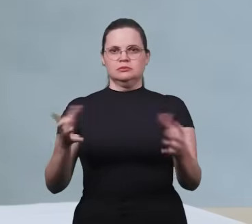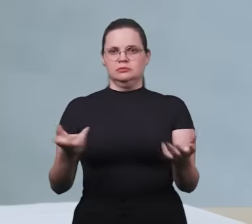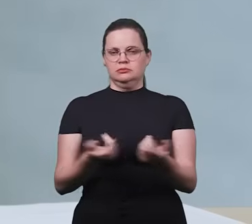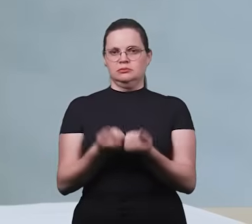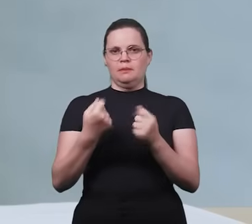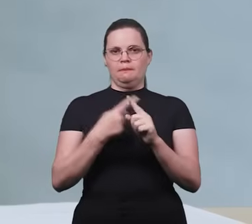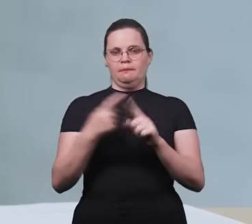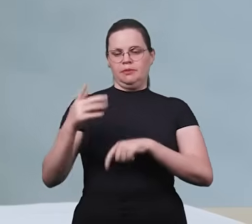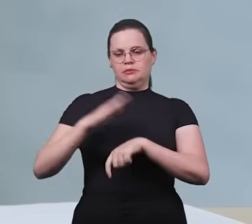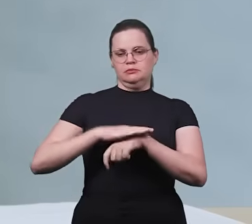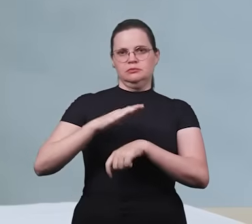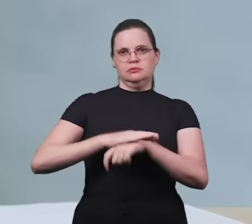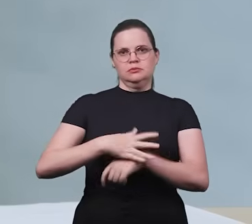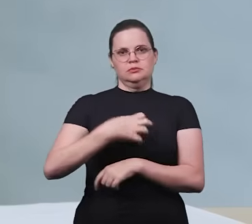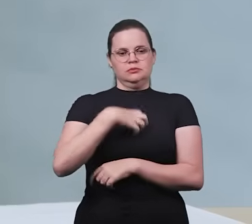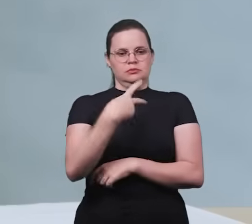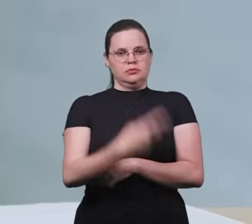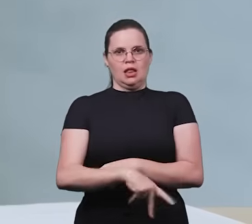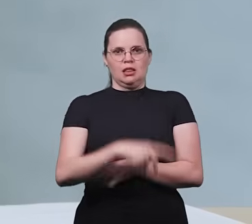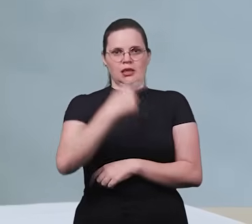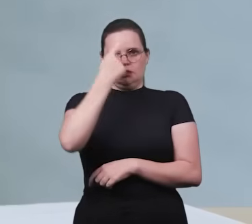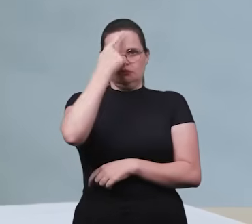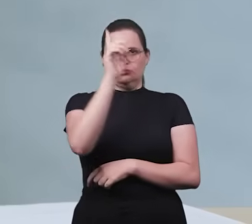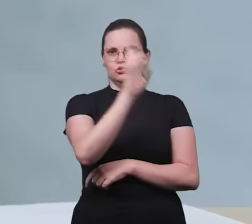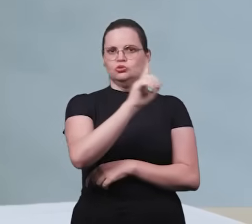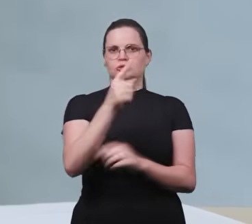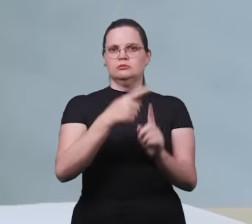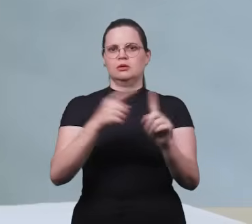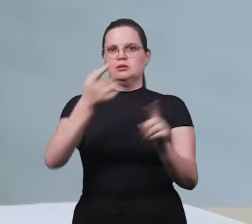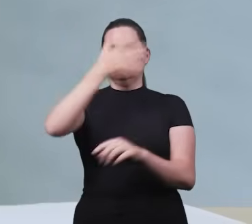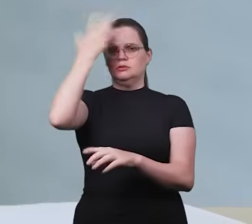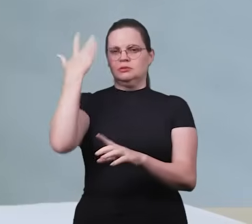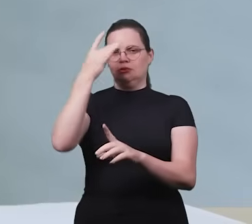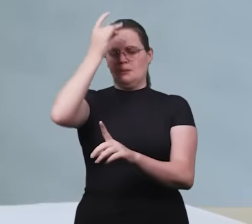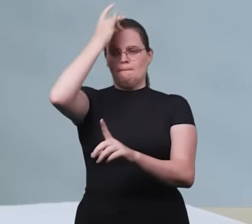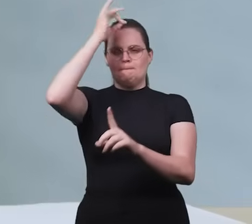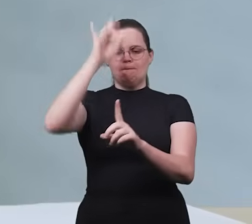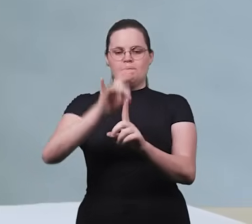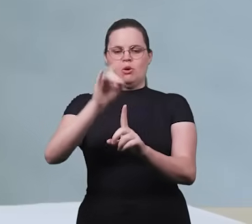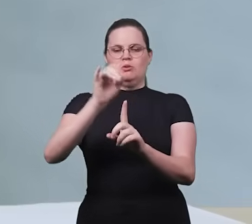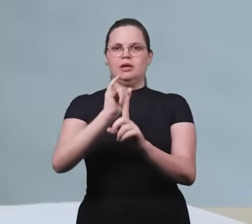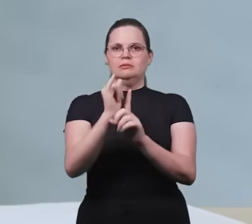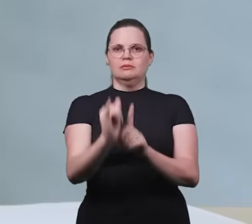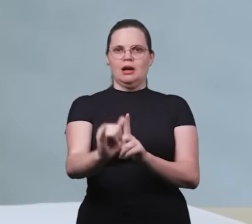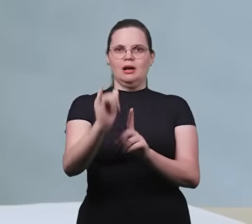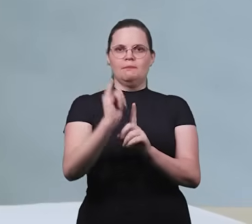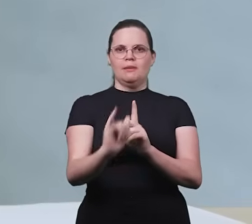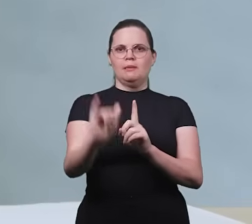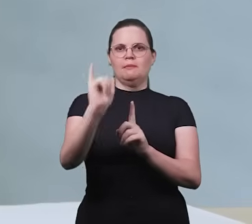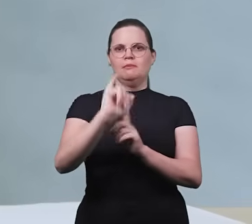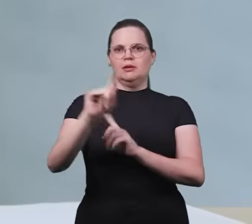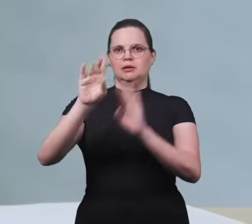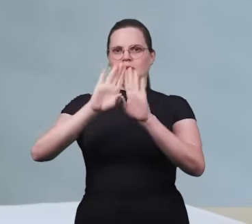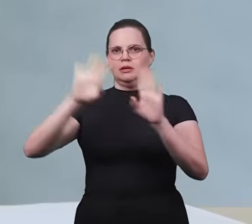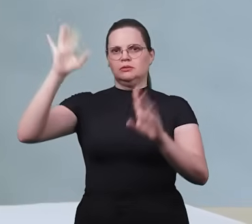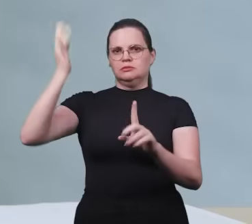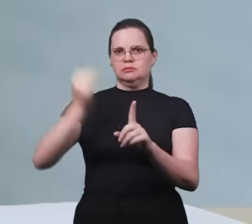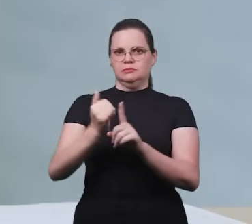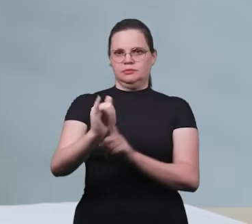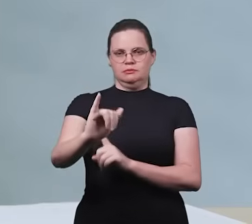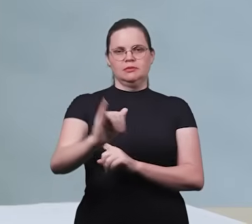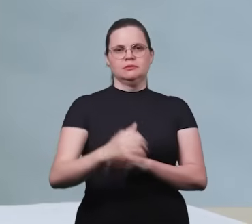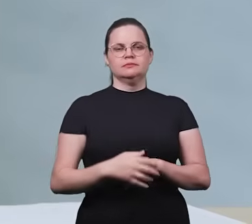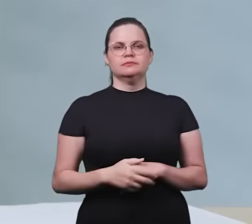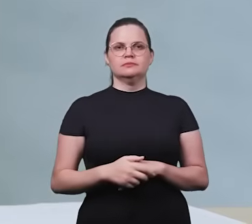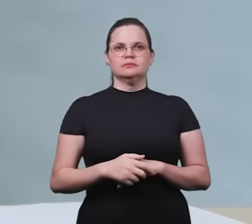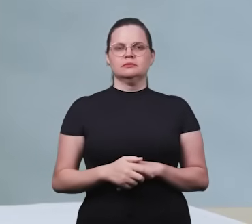não com suas palavras, ele declara esse evangelho com autoridade espiritual, com autoridade que vem do céu, né? E nos chama